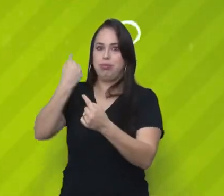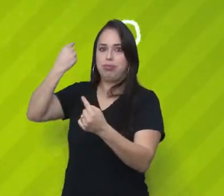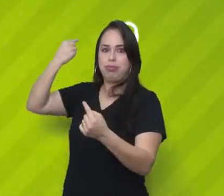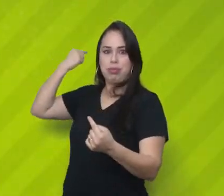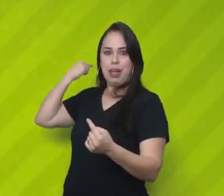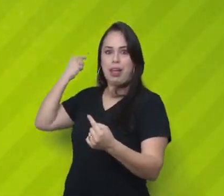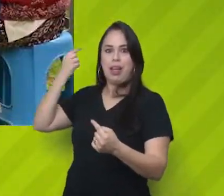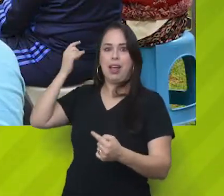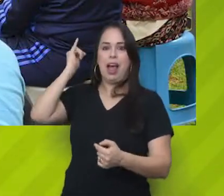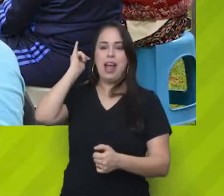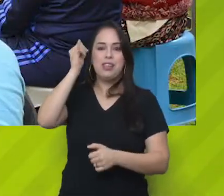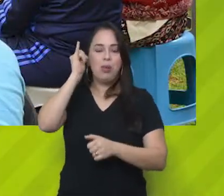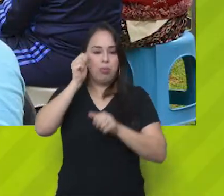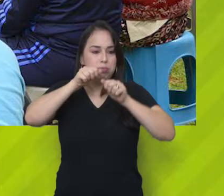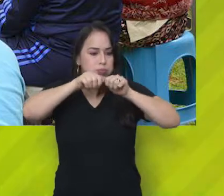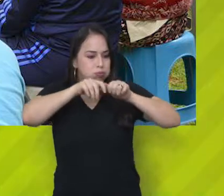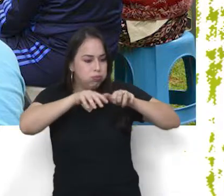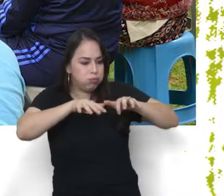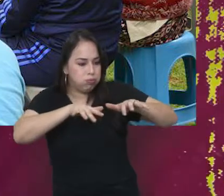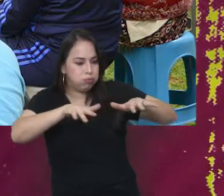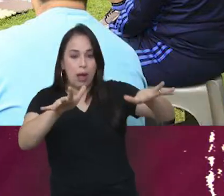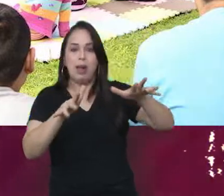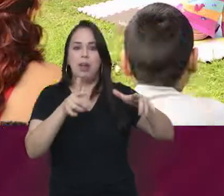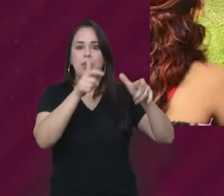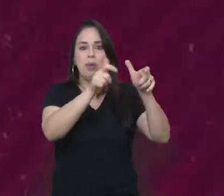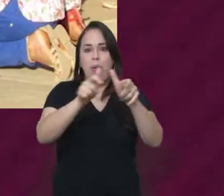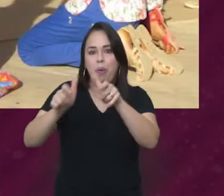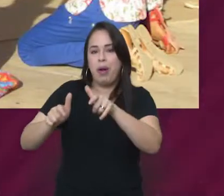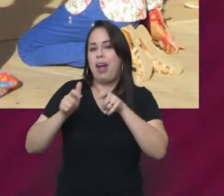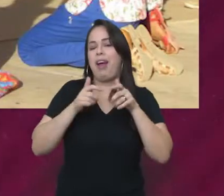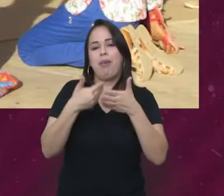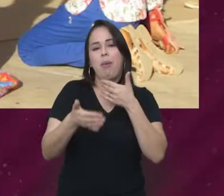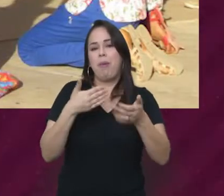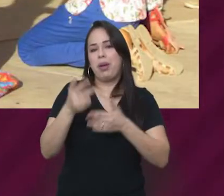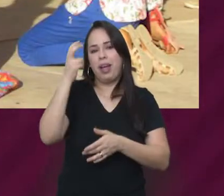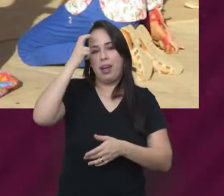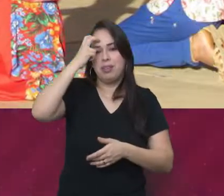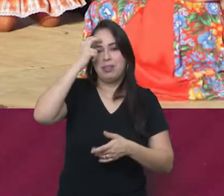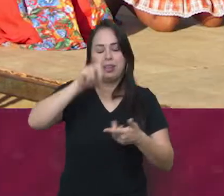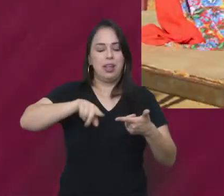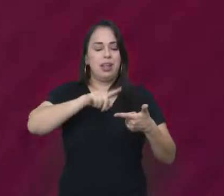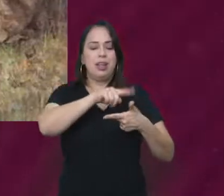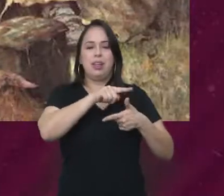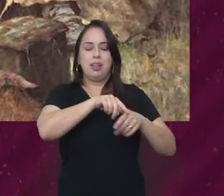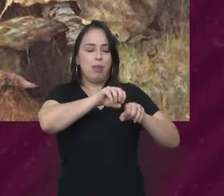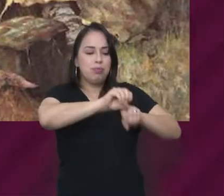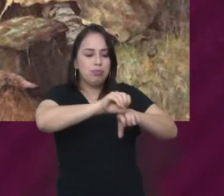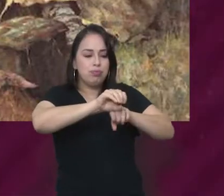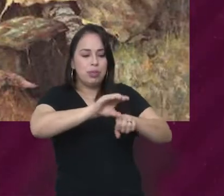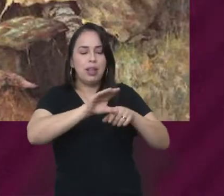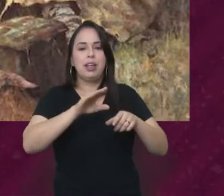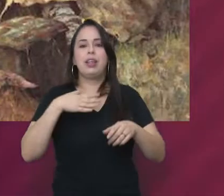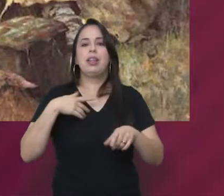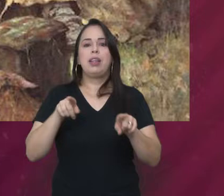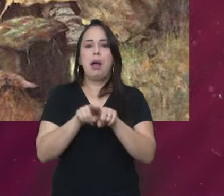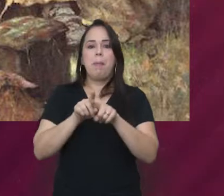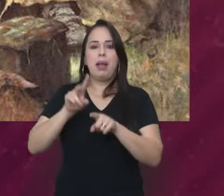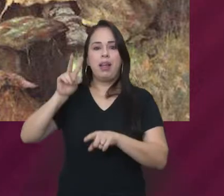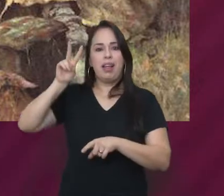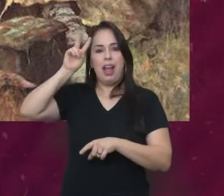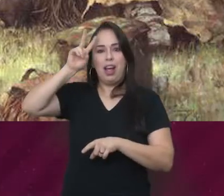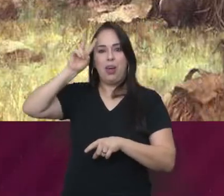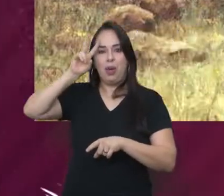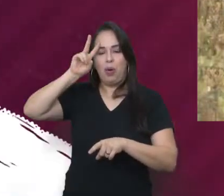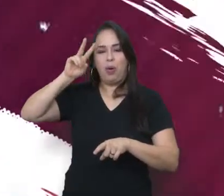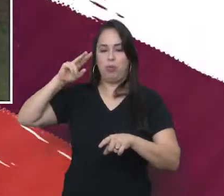sido compartilhadas em todos os lugares e culturas como meio de entretenimento, educação e preservação da cultura e para passar